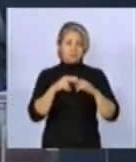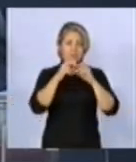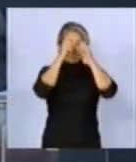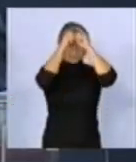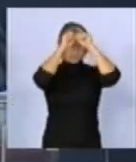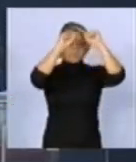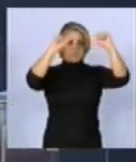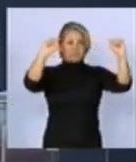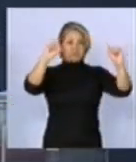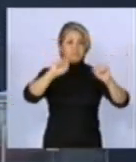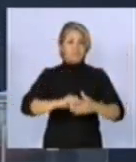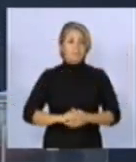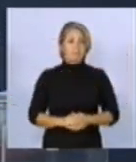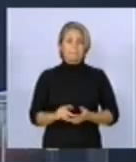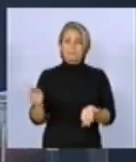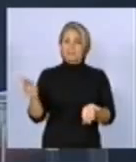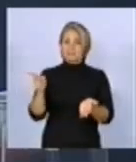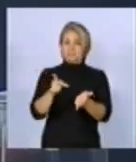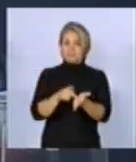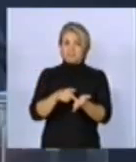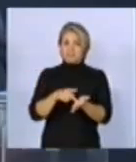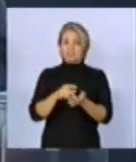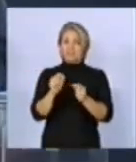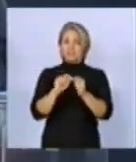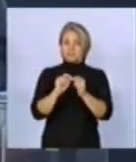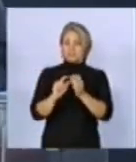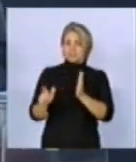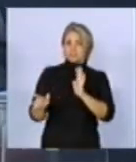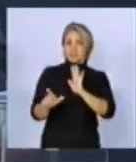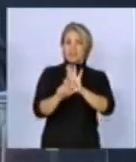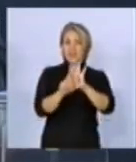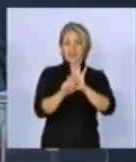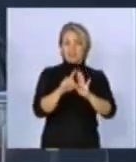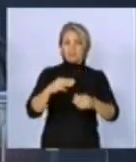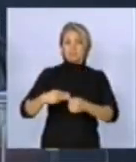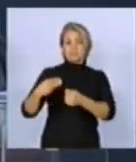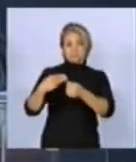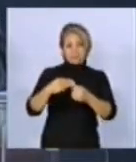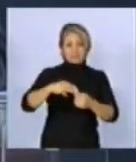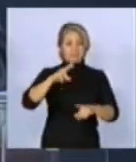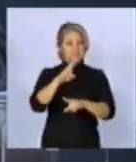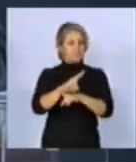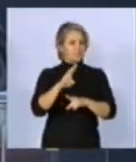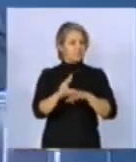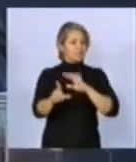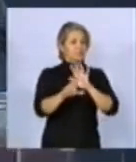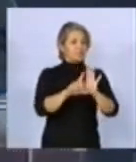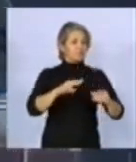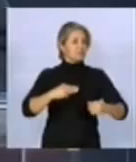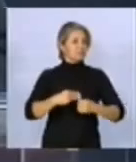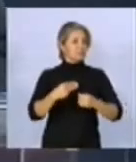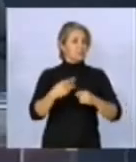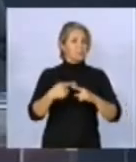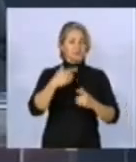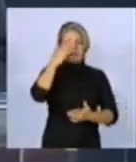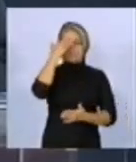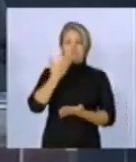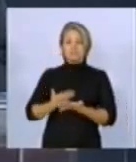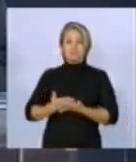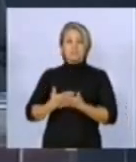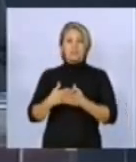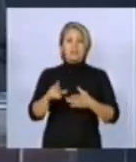STF e na verdade eu sou autor da lei municipal defendo as Leis Municipais sim porque eu eu acredito na particularidade